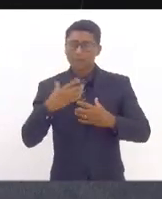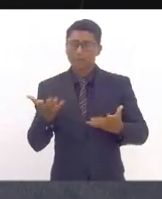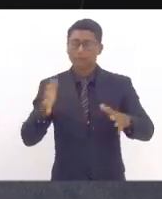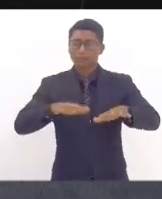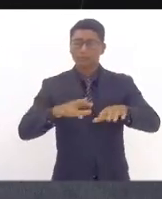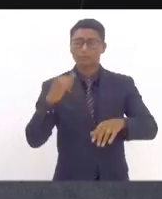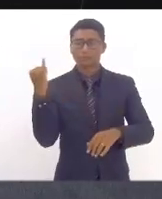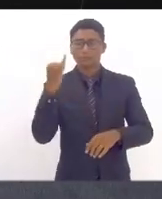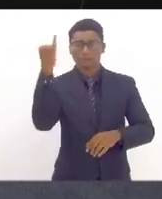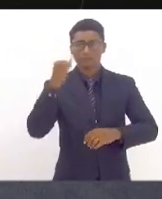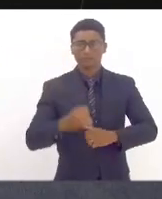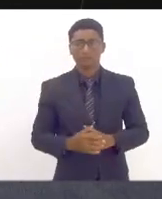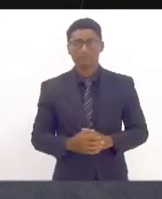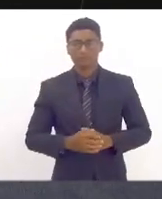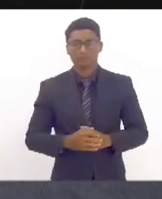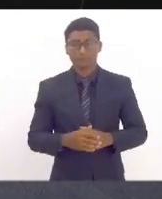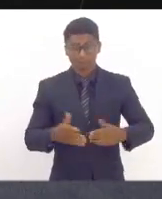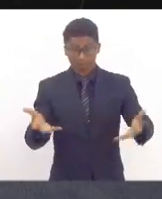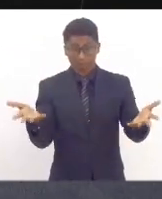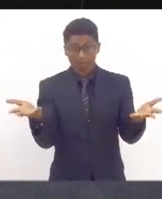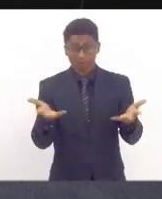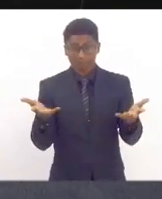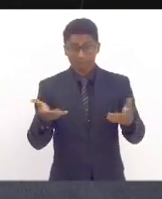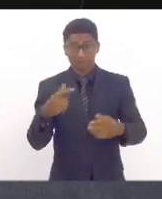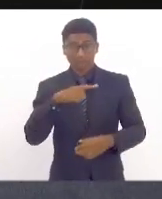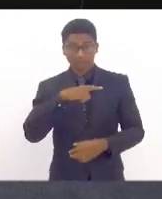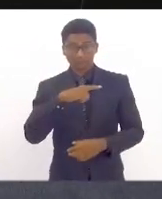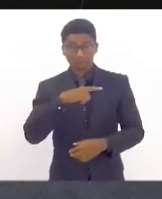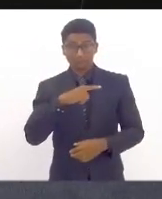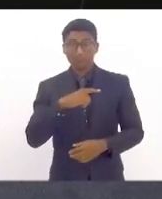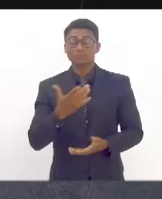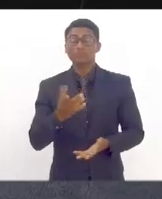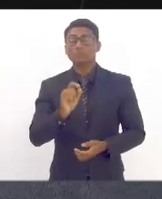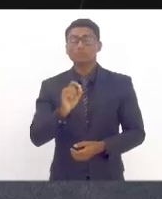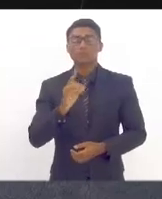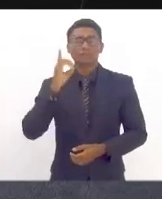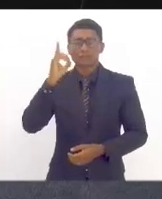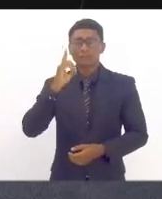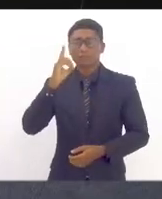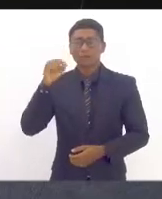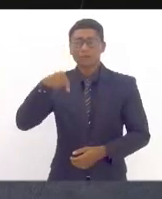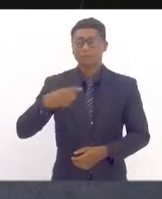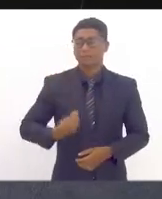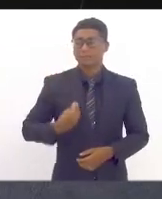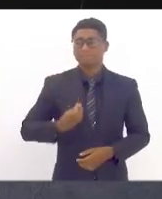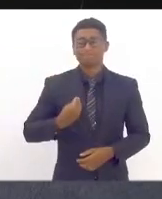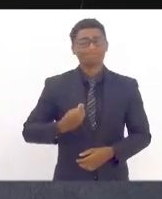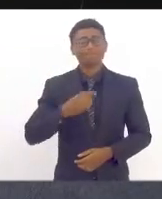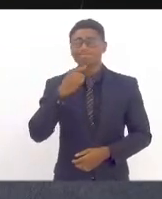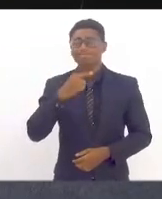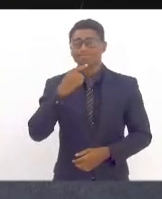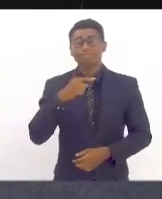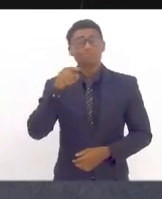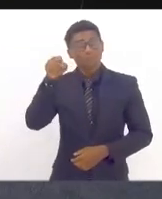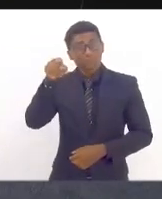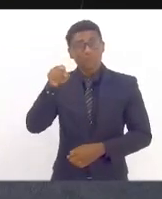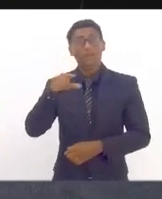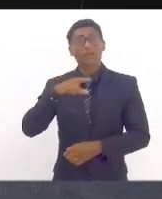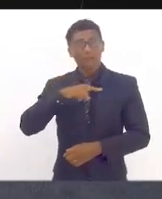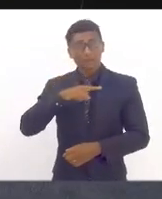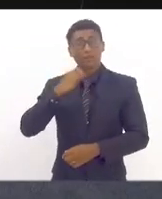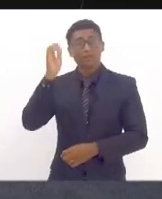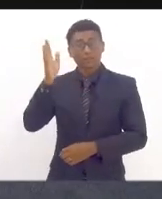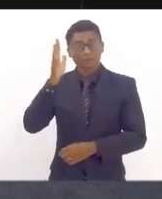bom e agora longo tem um parlamentar que não pode estar com a gente presencialmente aqui e ele mandou então a sua fala